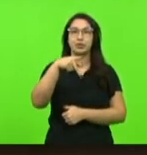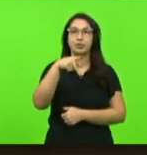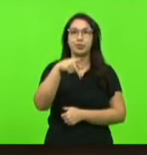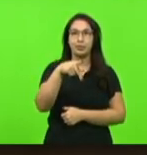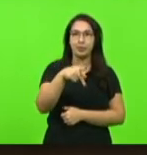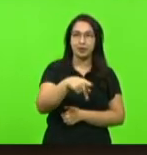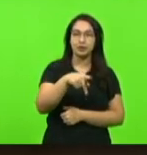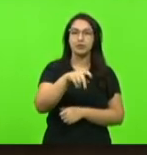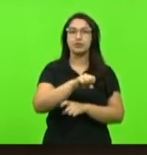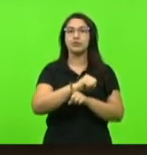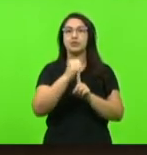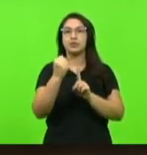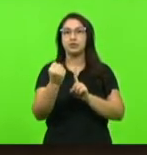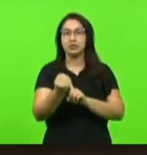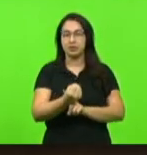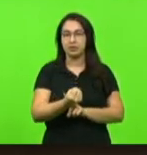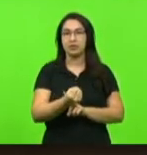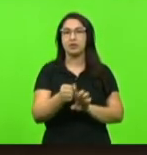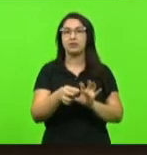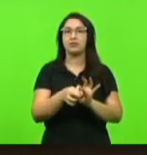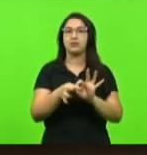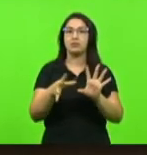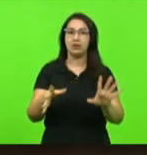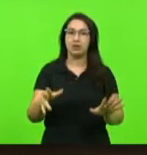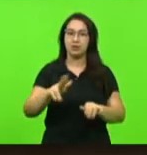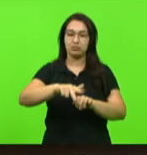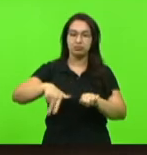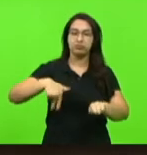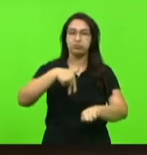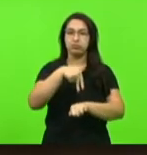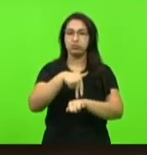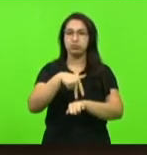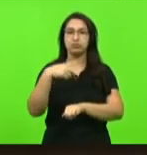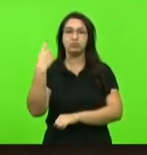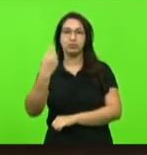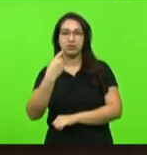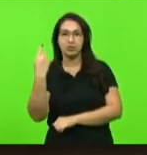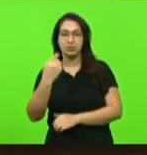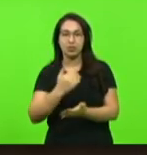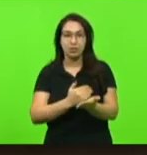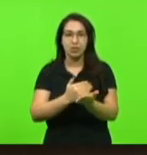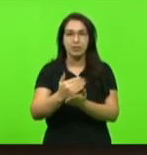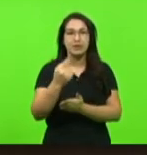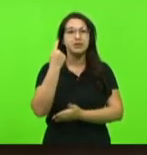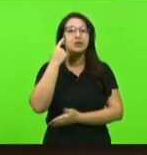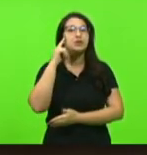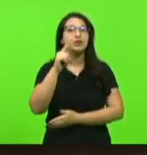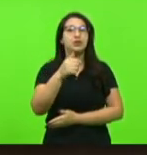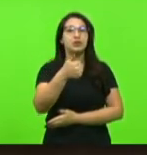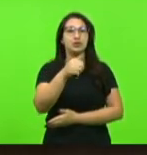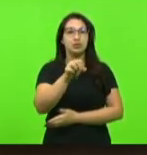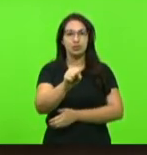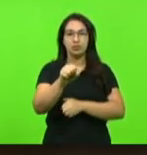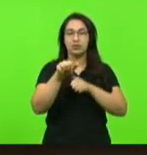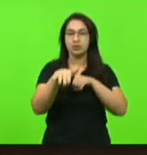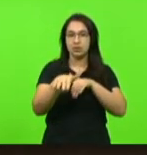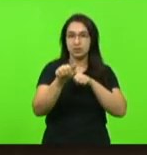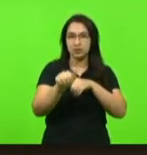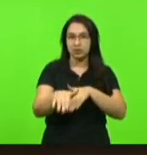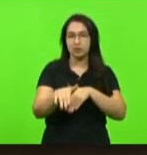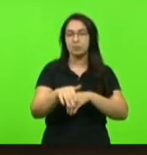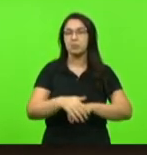ocupar cadeira de deputado neste poder, a partir do dia 18 de setembro do corrente ano,